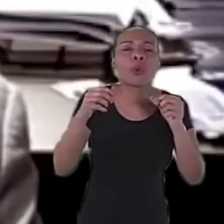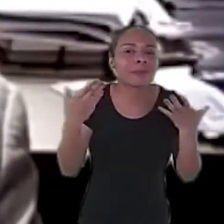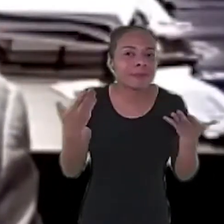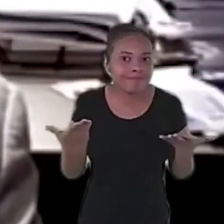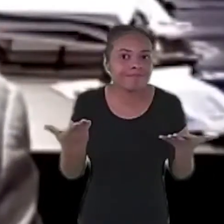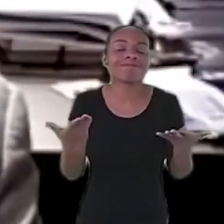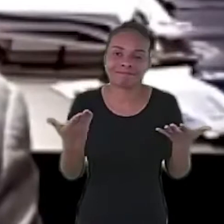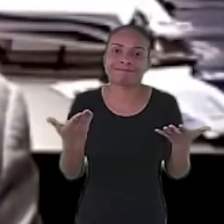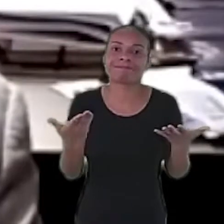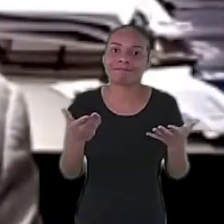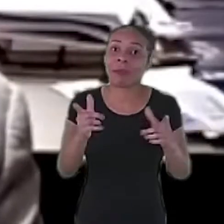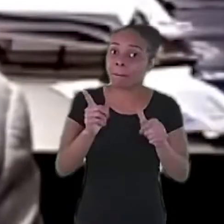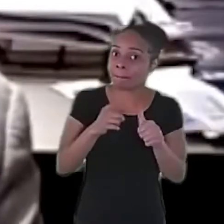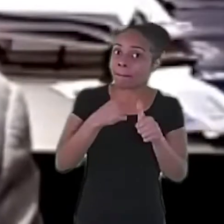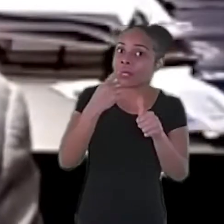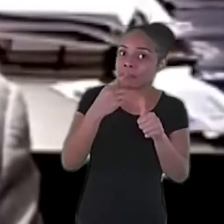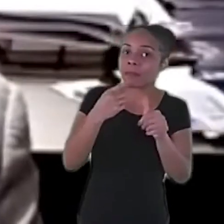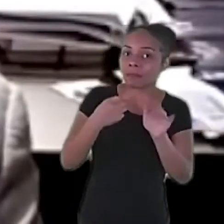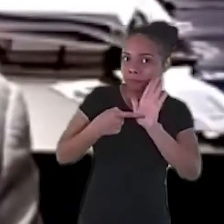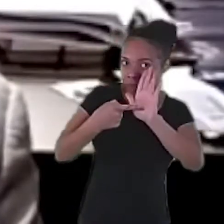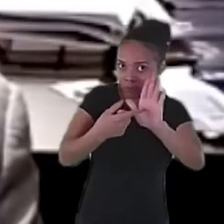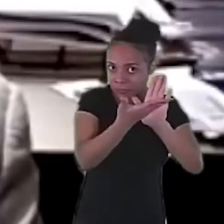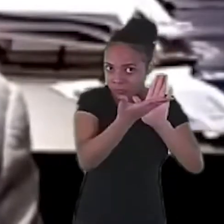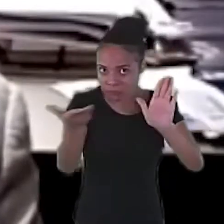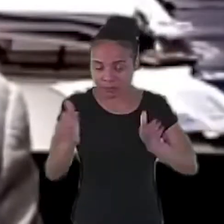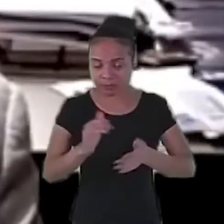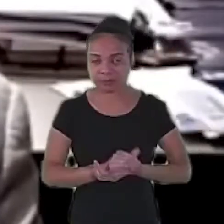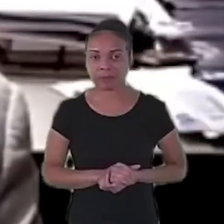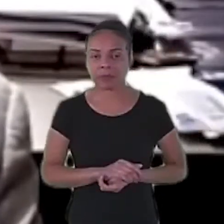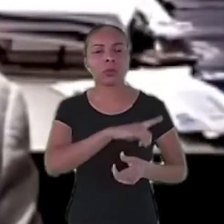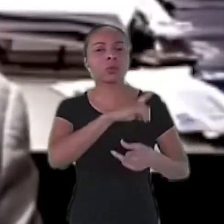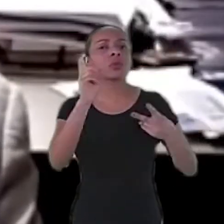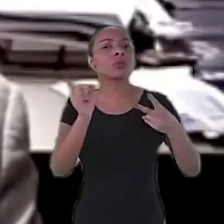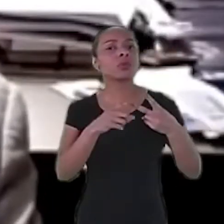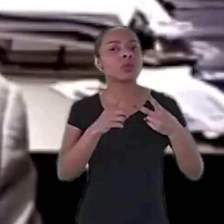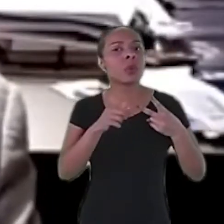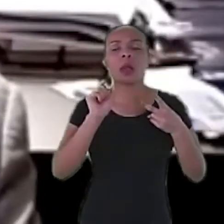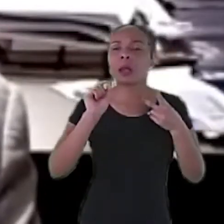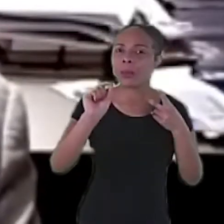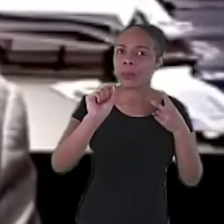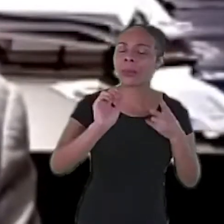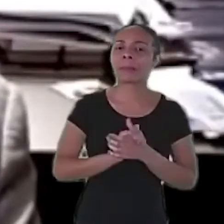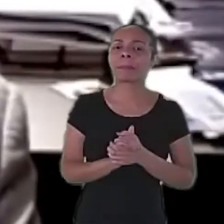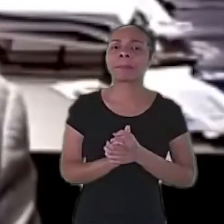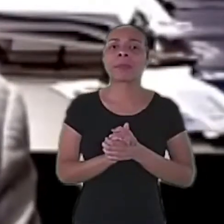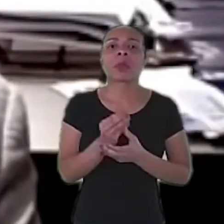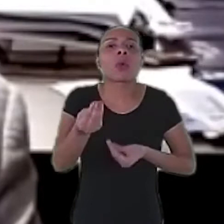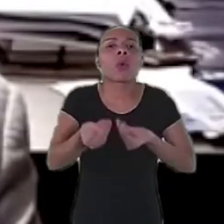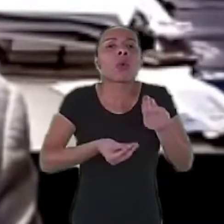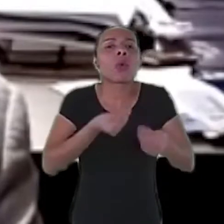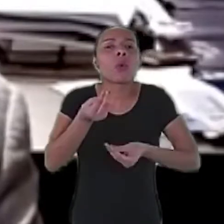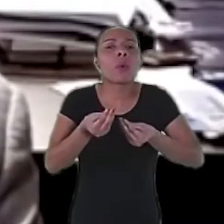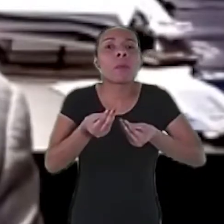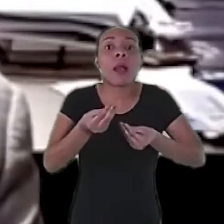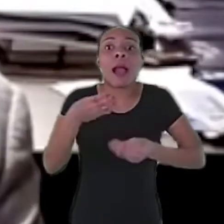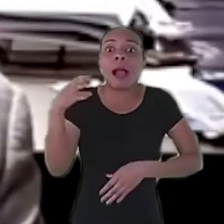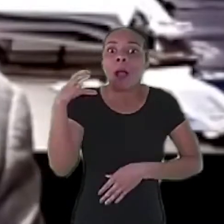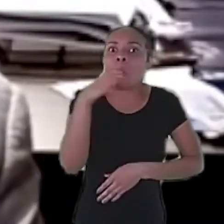de reflexão, como compatibilizar essa corrida pelo crescimento